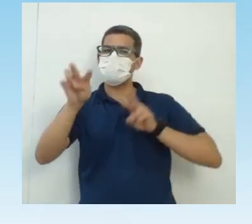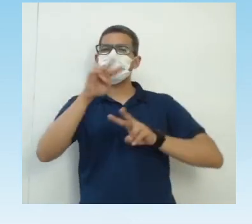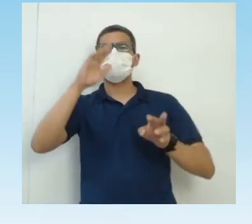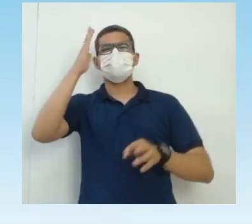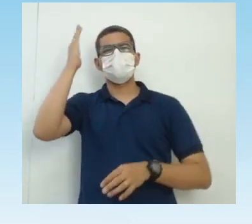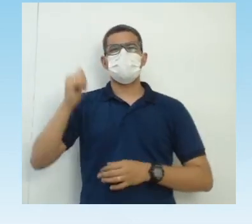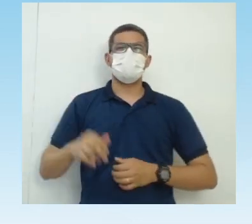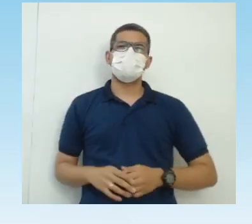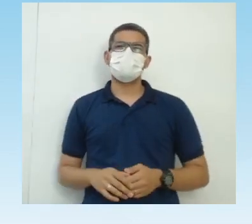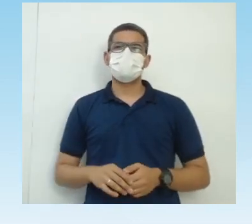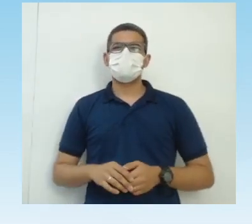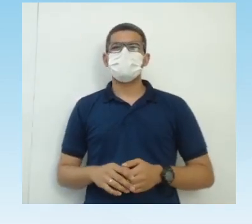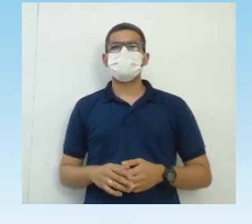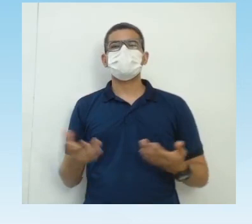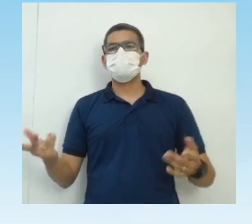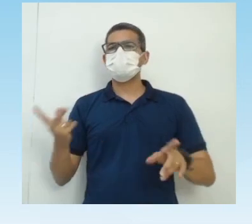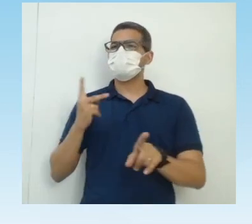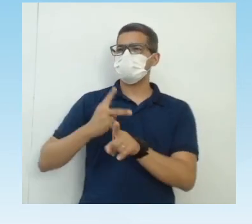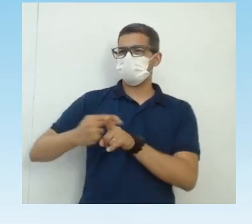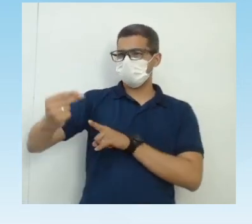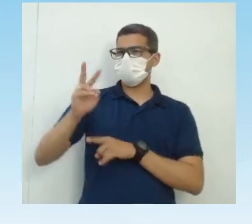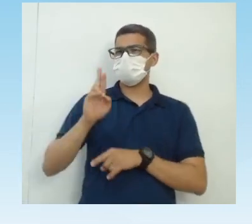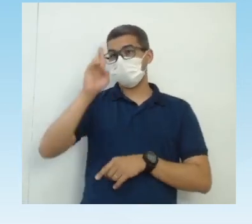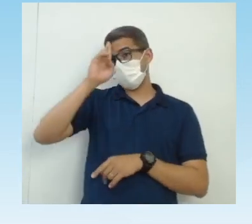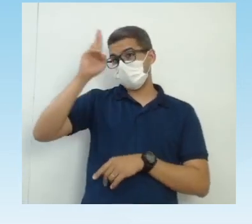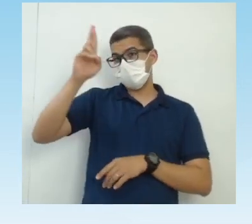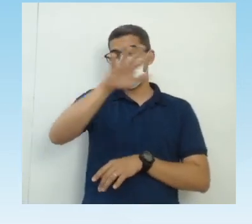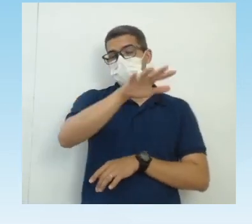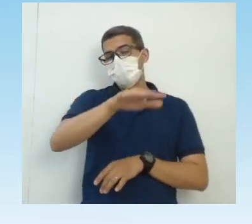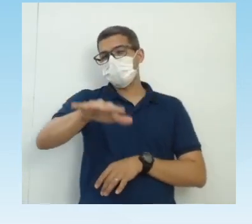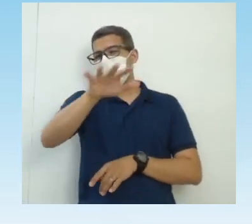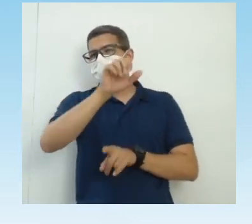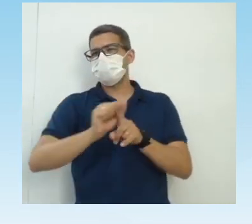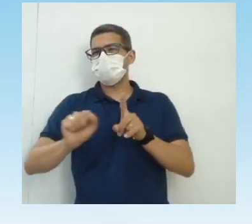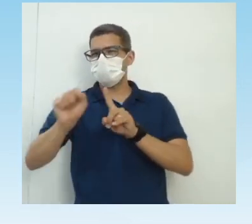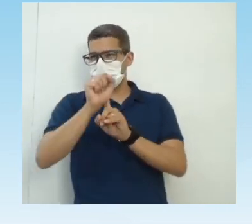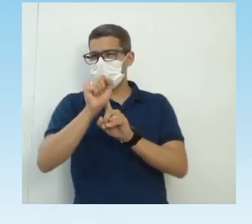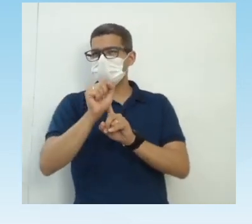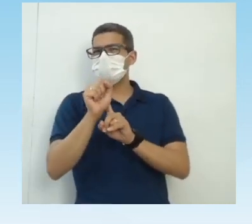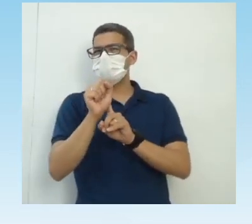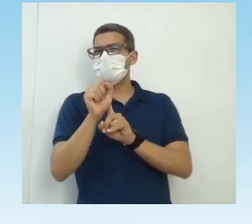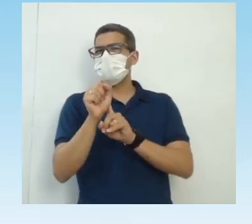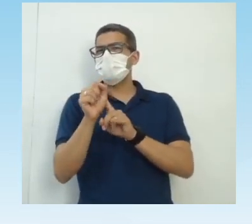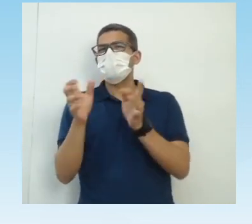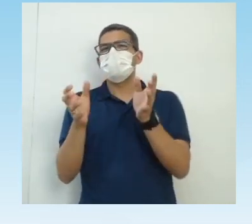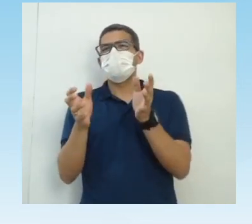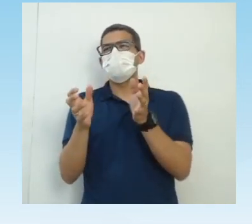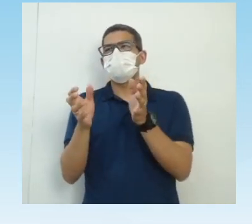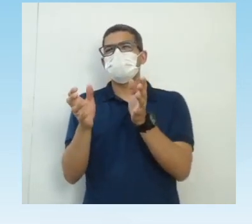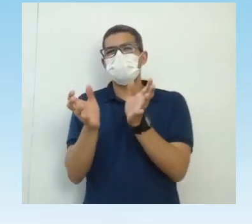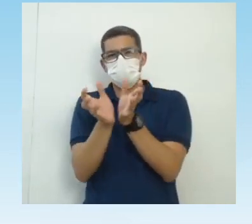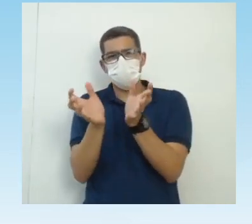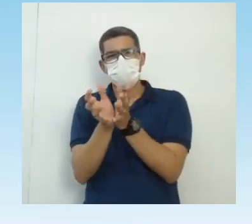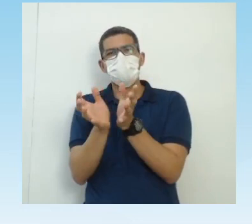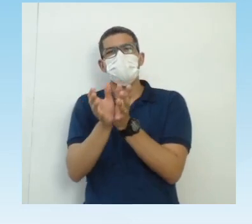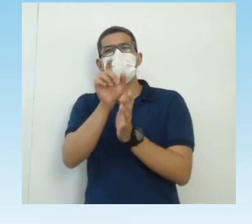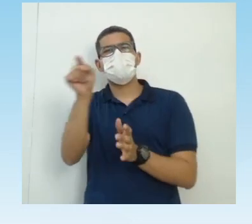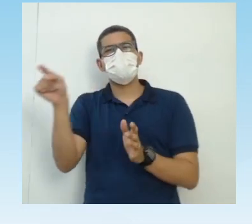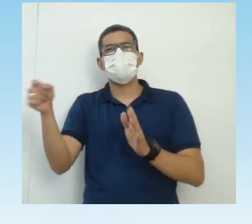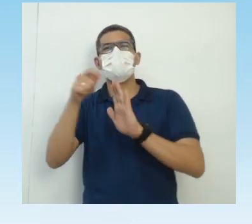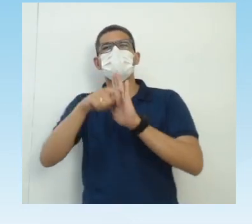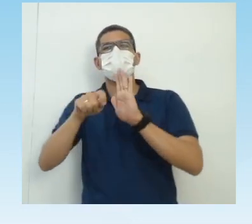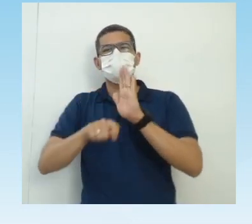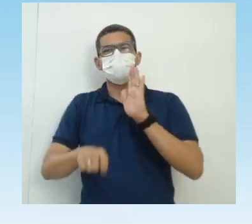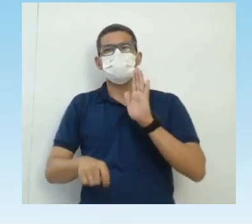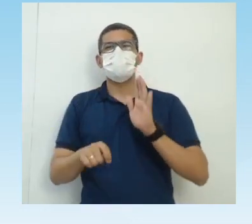Ele vai perguntar, para conquistar o domínio sobre os demais membros da sociedade, para conquistar o domínio sobre os